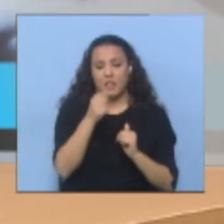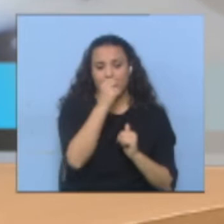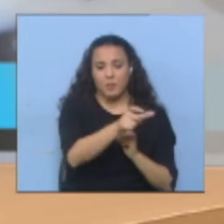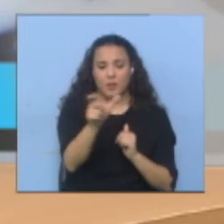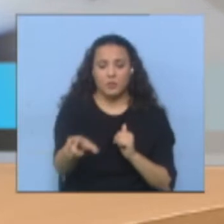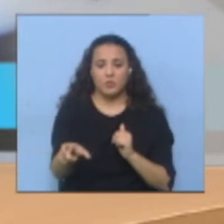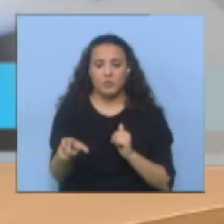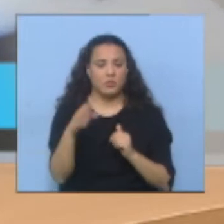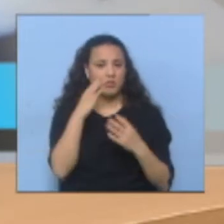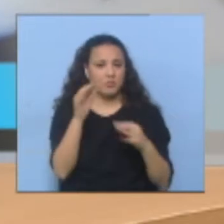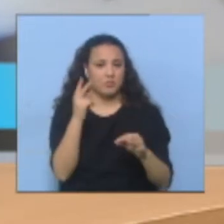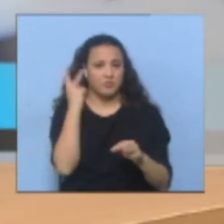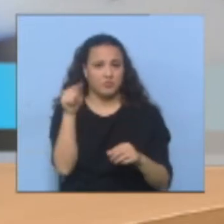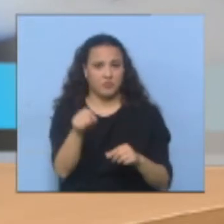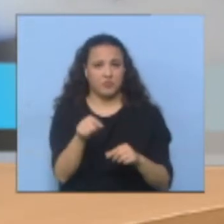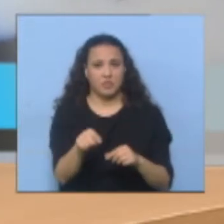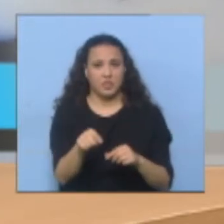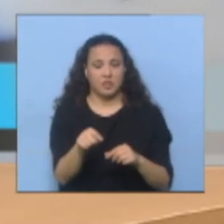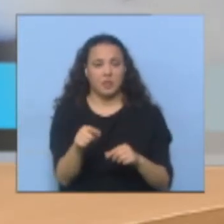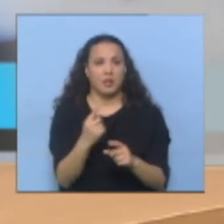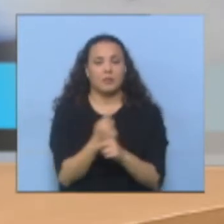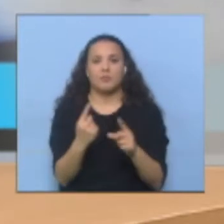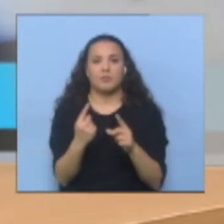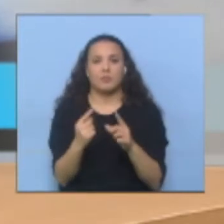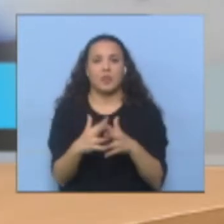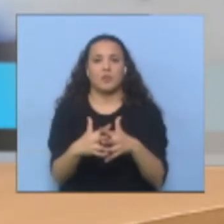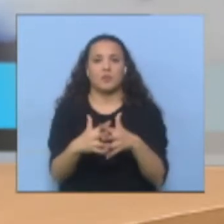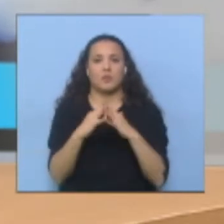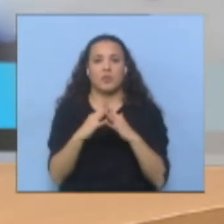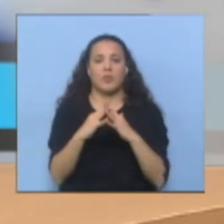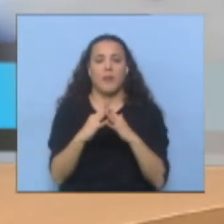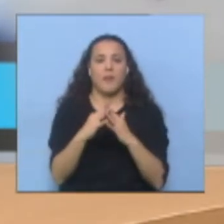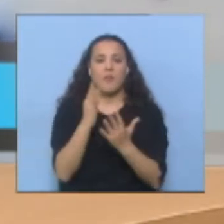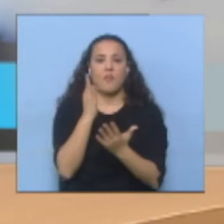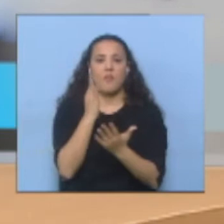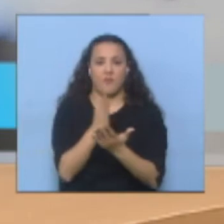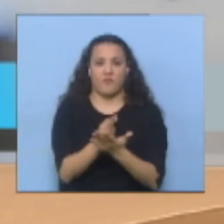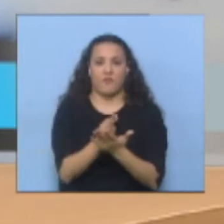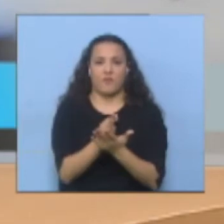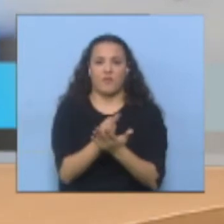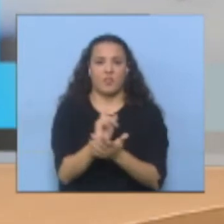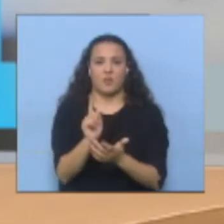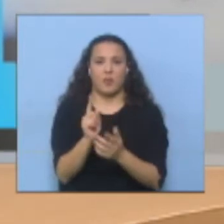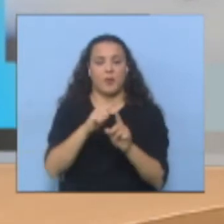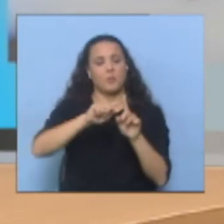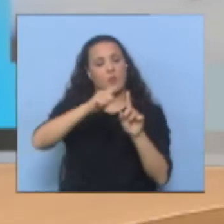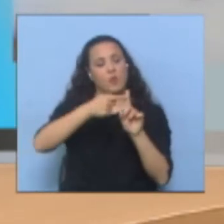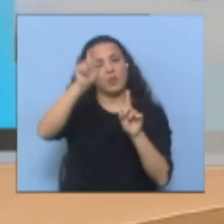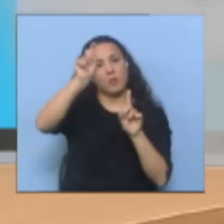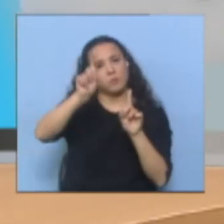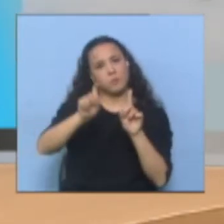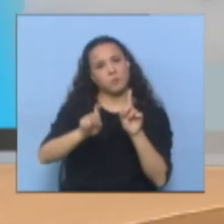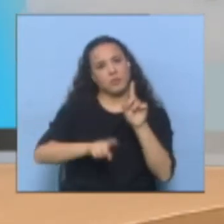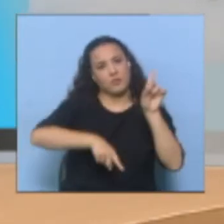traz os seus problemas, não é? Claro. Porque a estrutura de custos é fixa e ao longo do ano não tem o mesmo nível nem